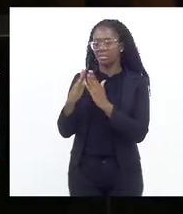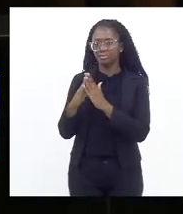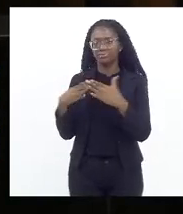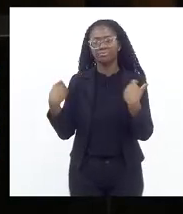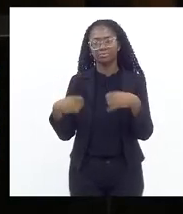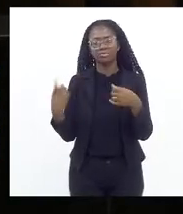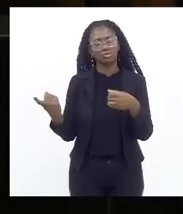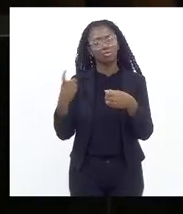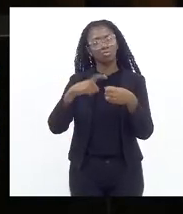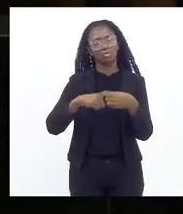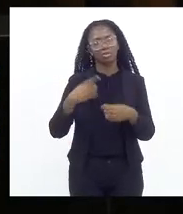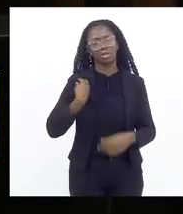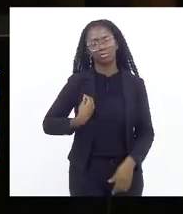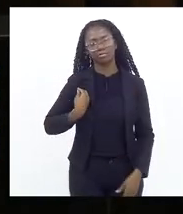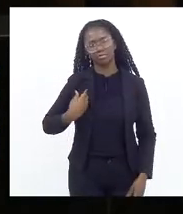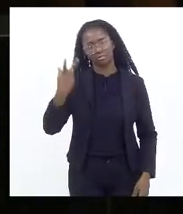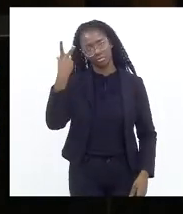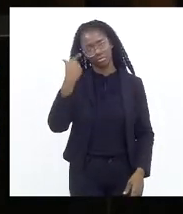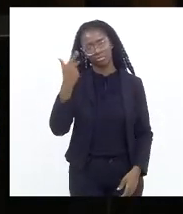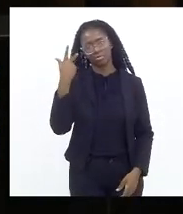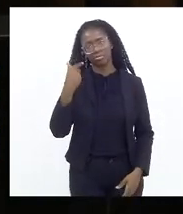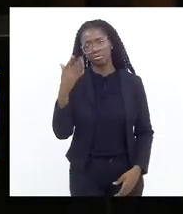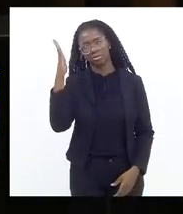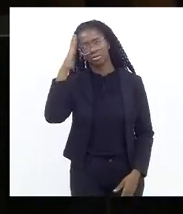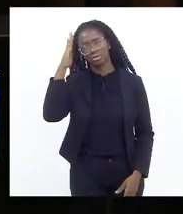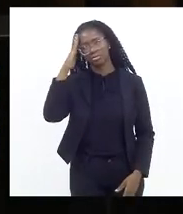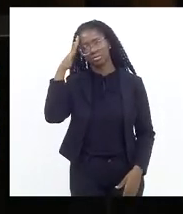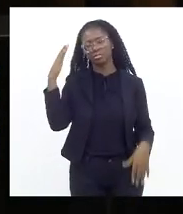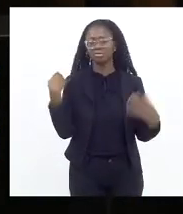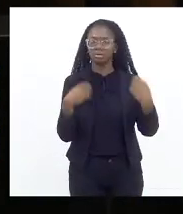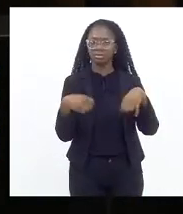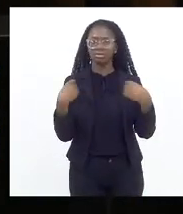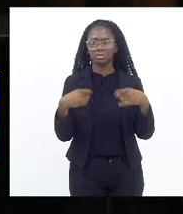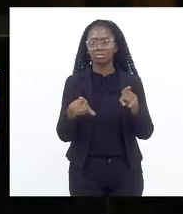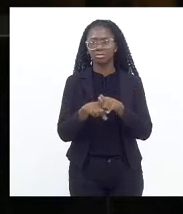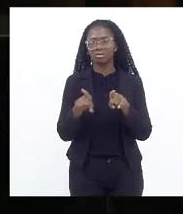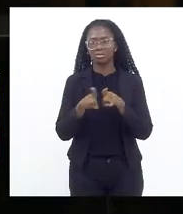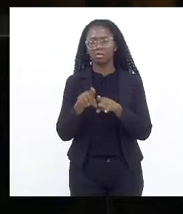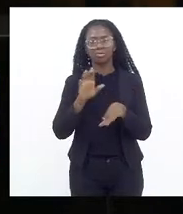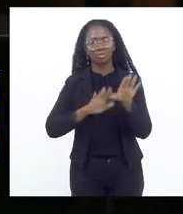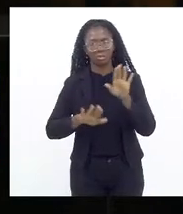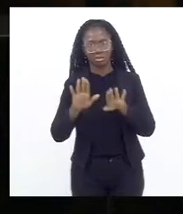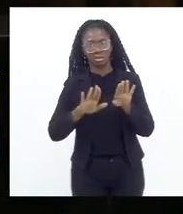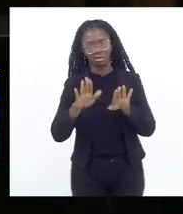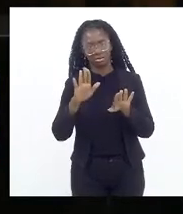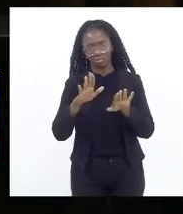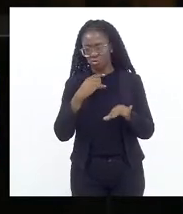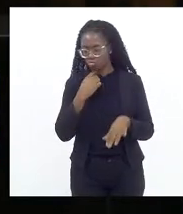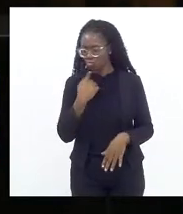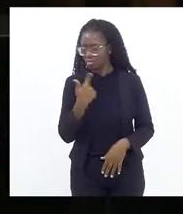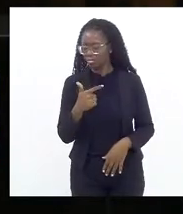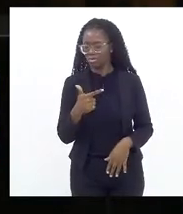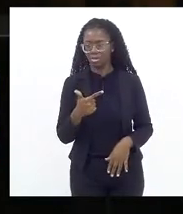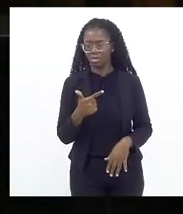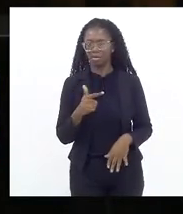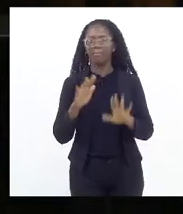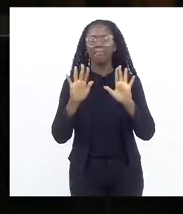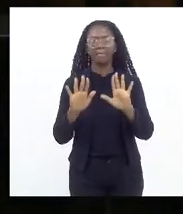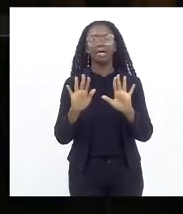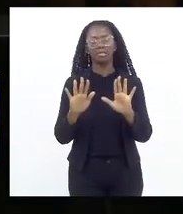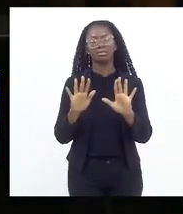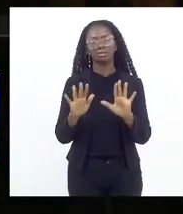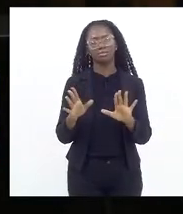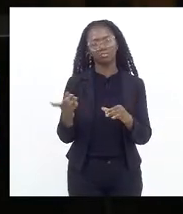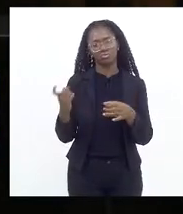precisamos resgatar a nossa vida normal. Sabemos que precisamos ter os nossos cuidados, sem dúvida, mas vamos resgatar